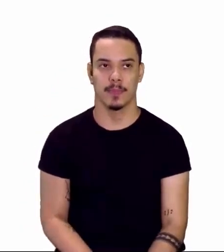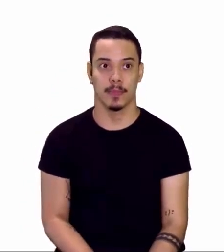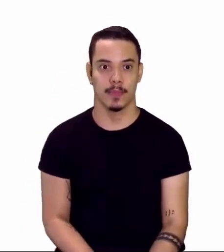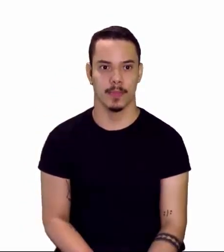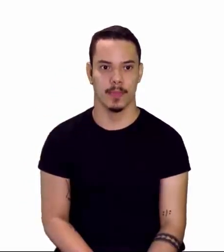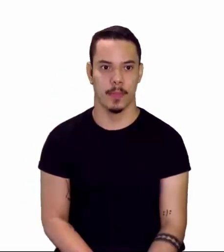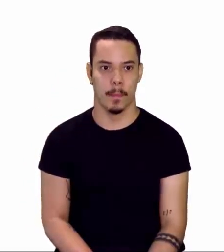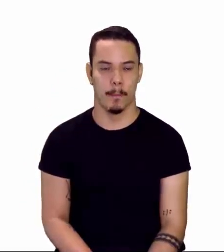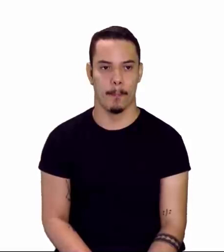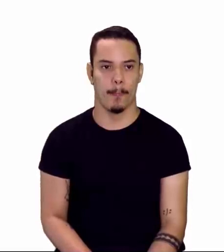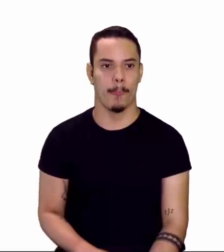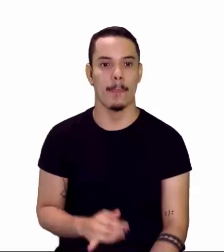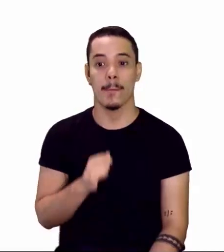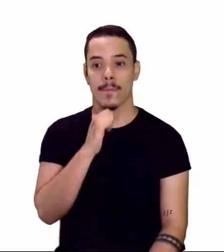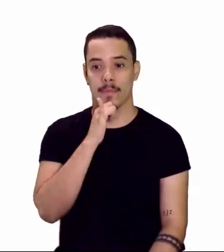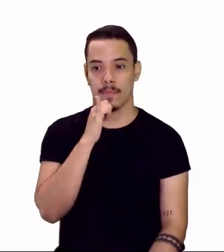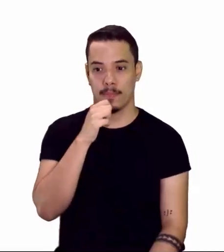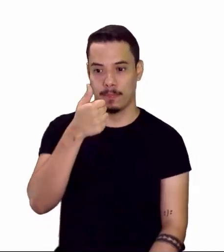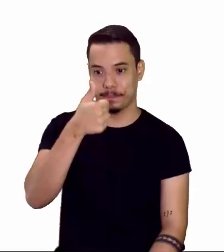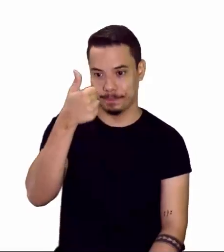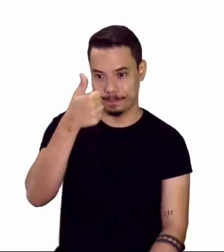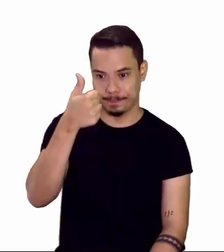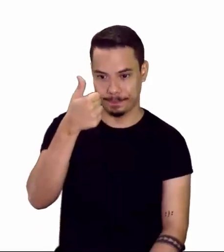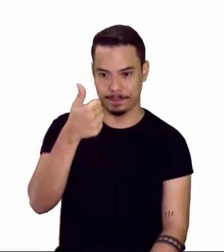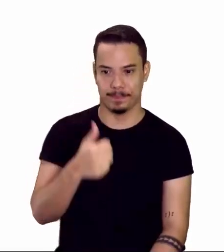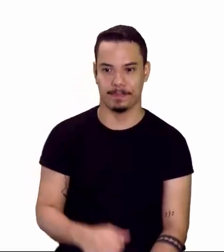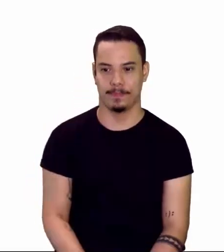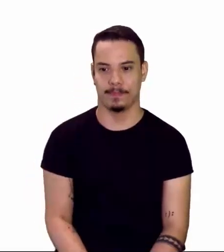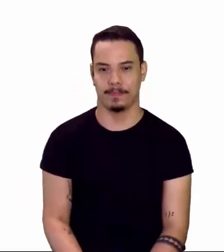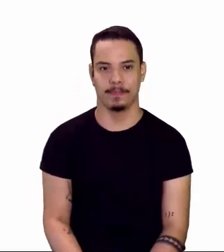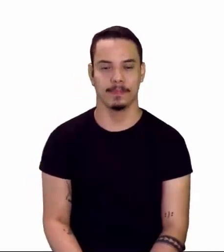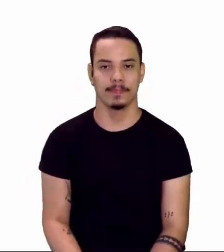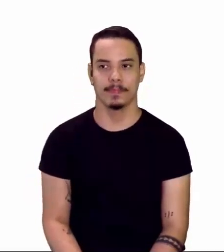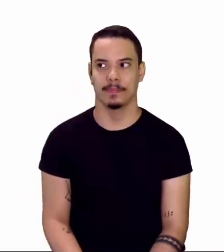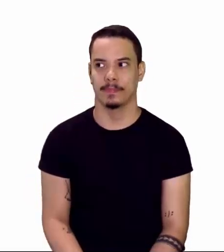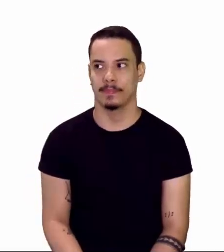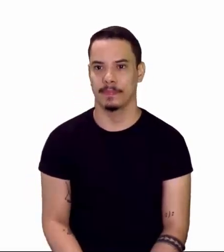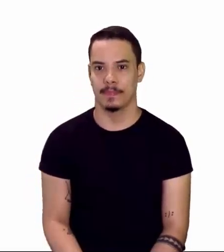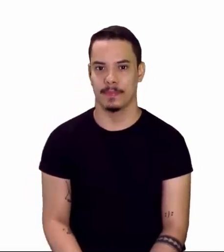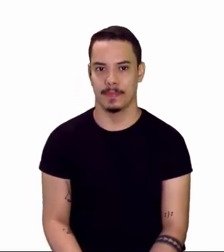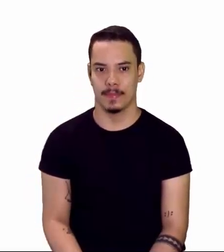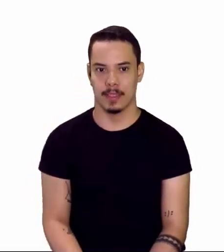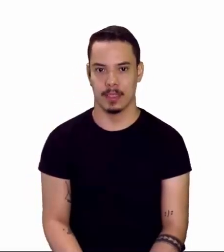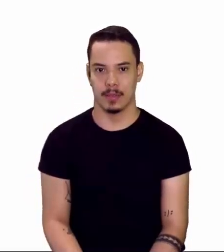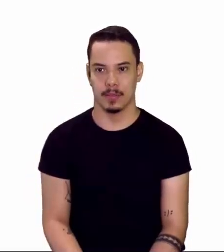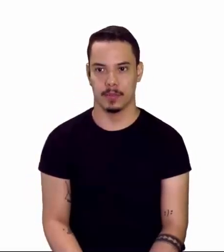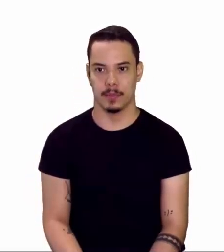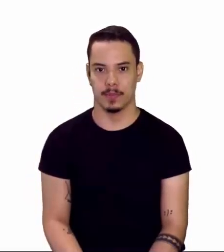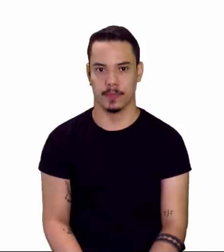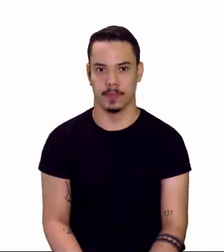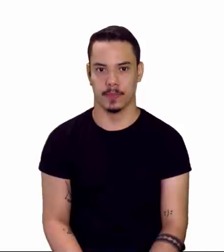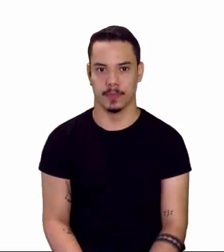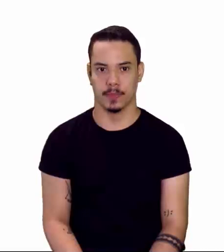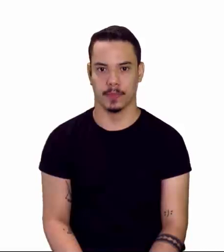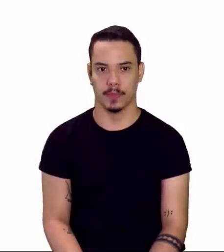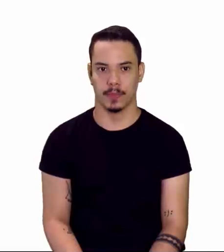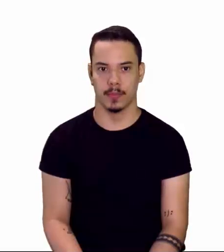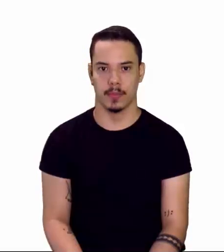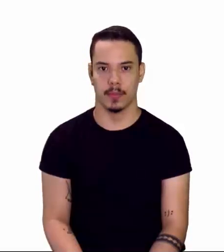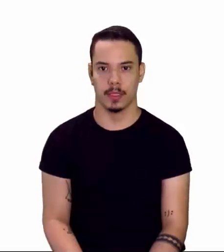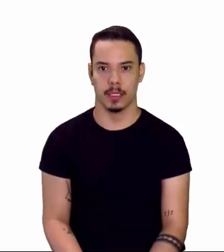olha o enunciado da questão. No estudo da